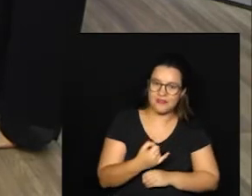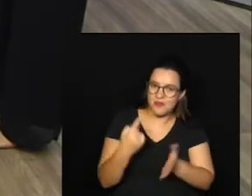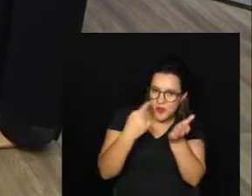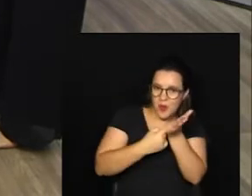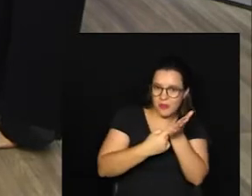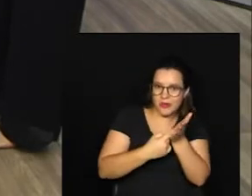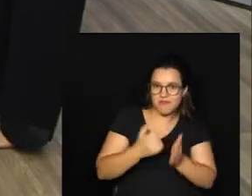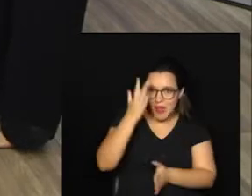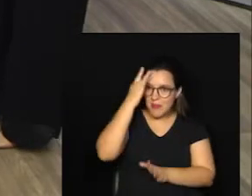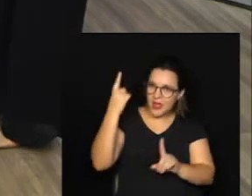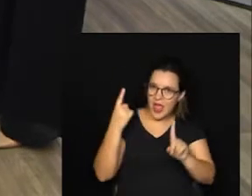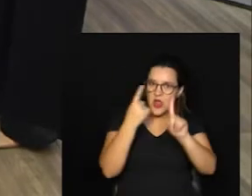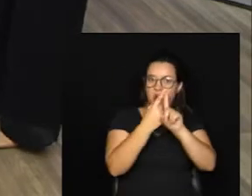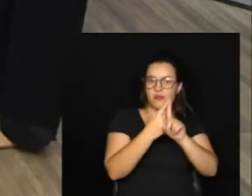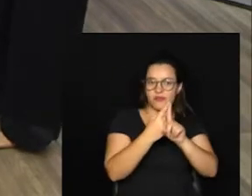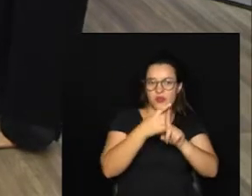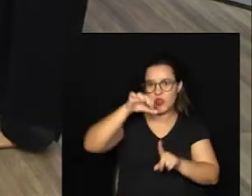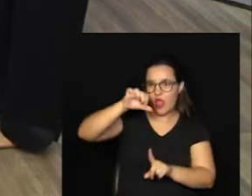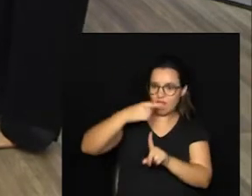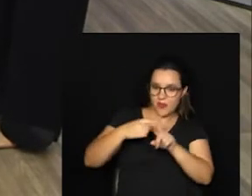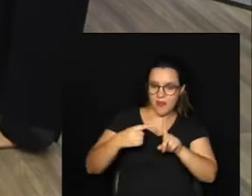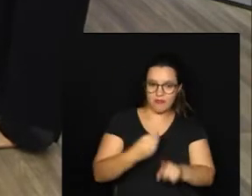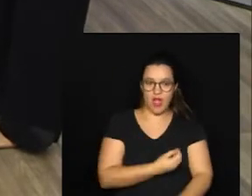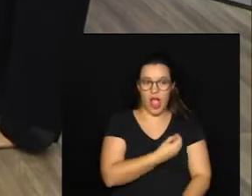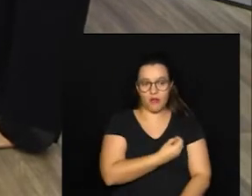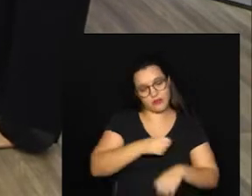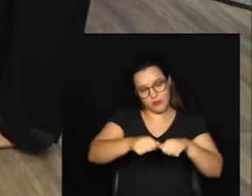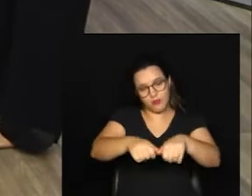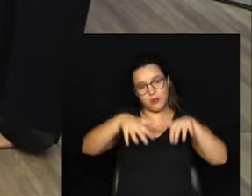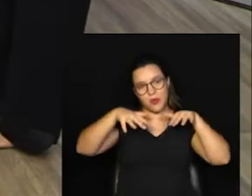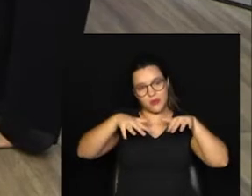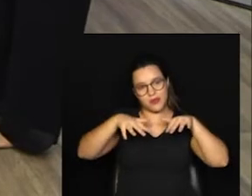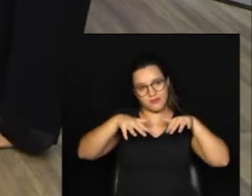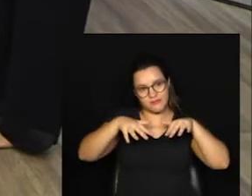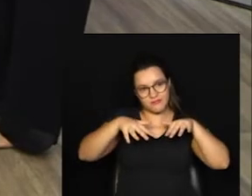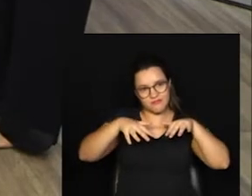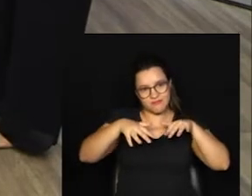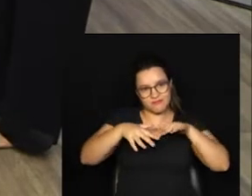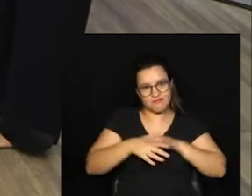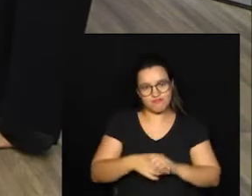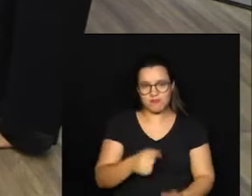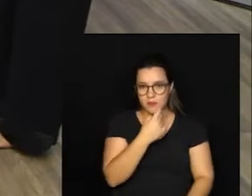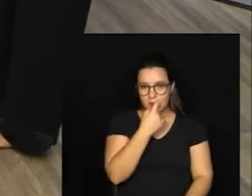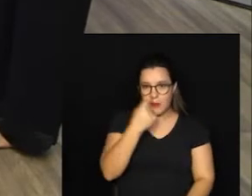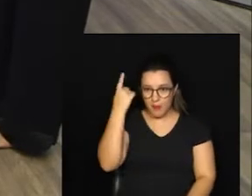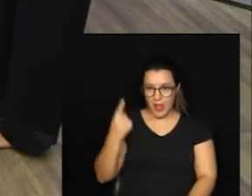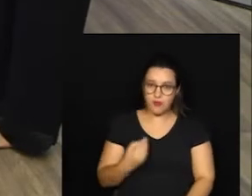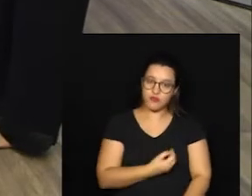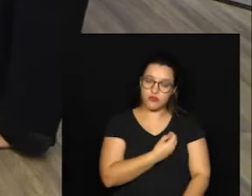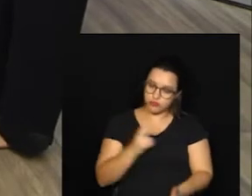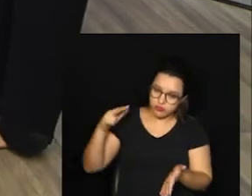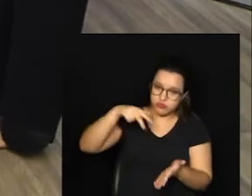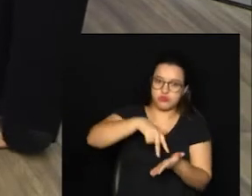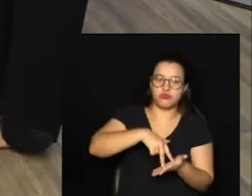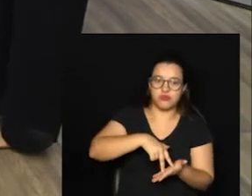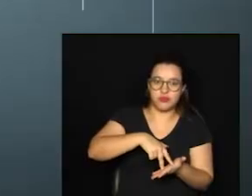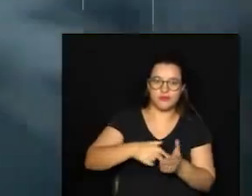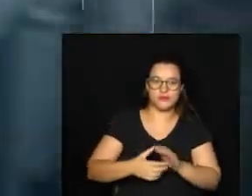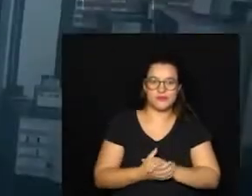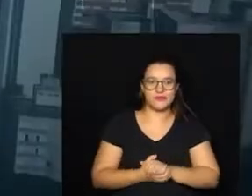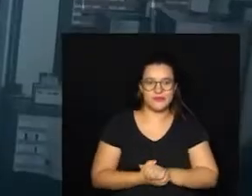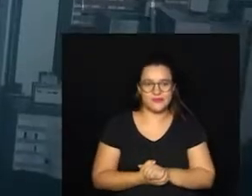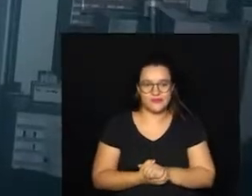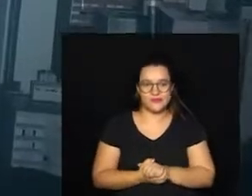e amanhã então, 9:30 ao vivo. Coladinho então com a audiência pública, a presença da Mina Abreu aqui nos estúdios.